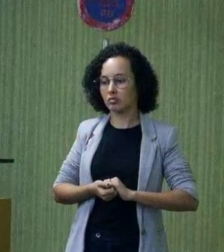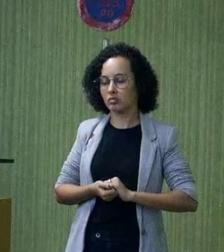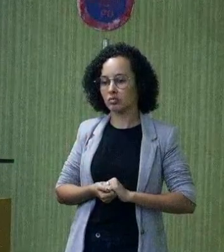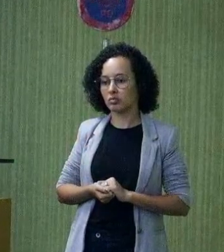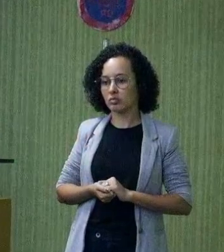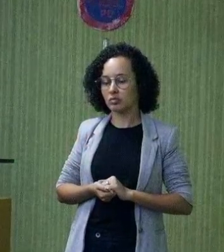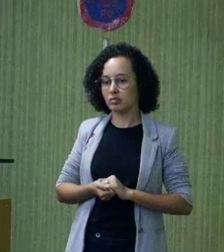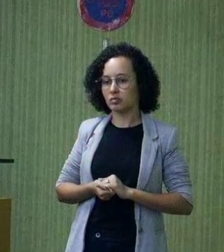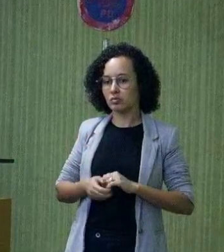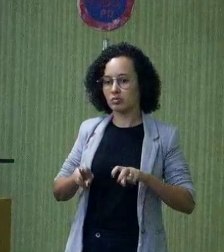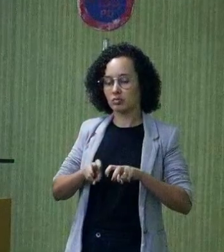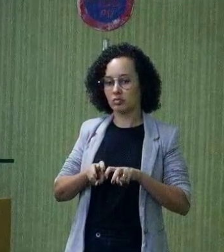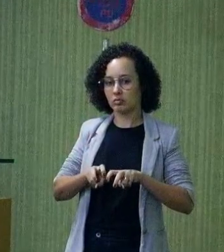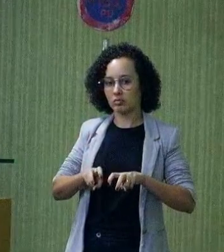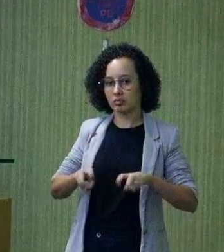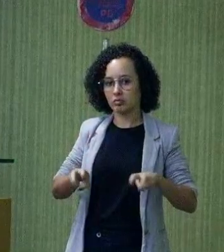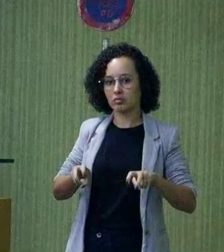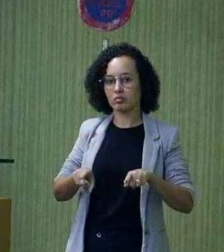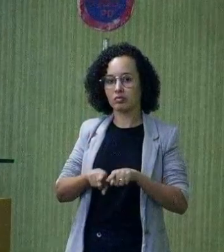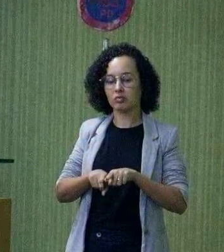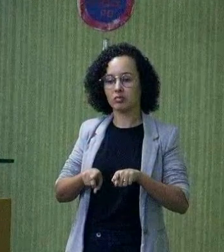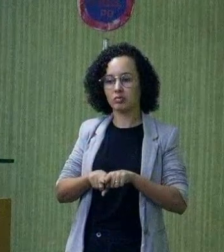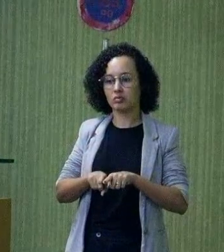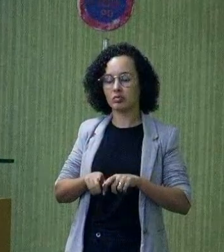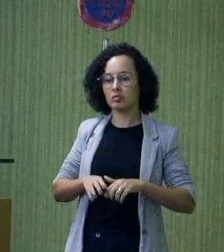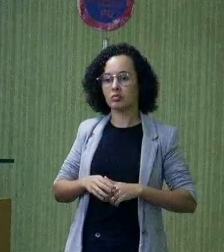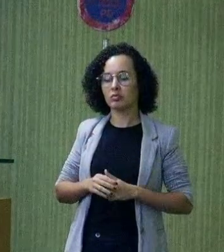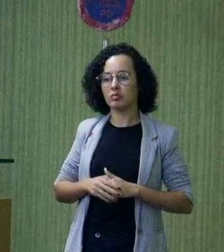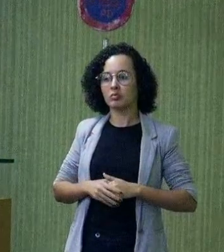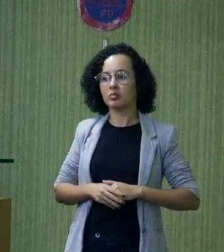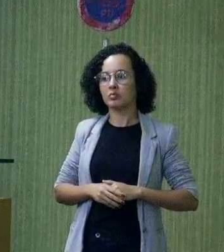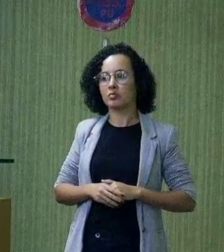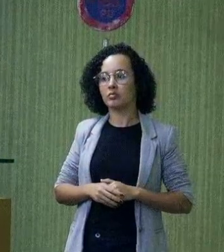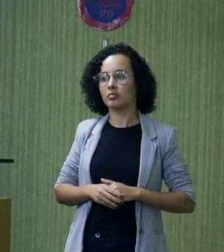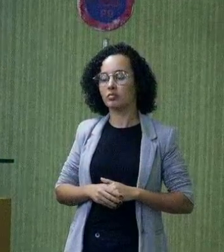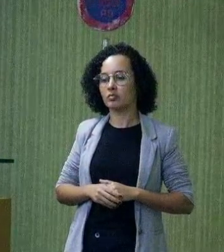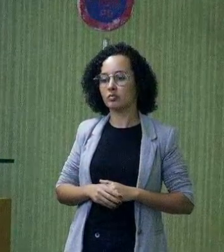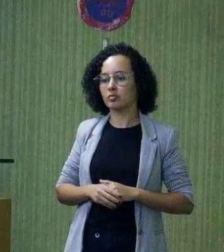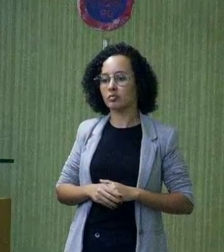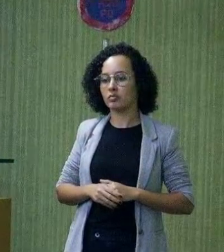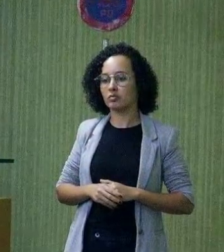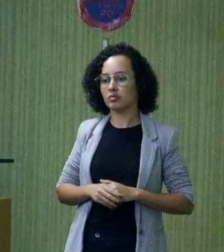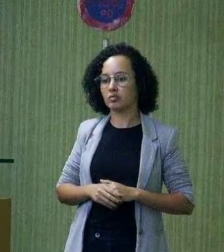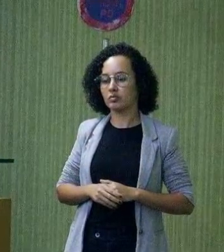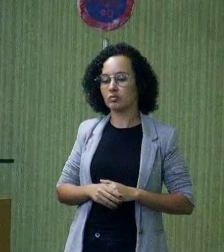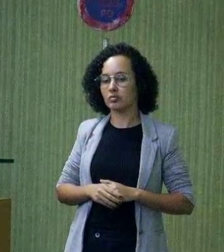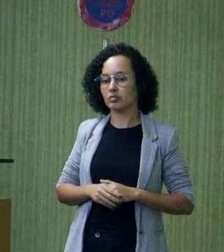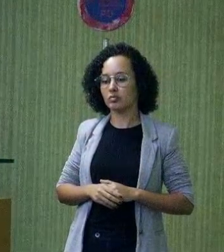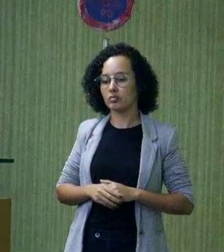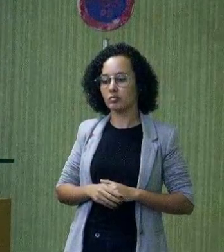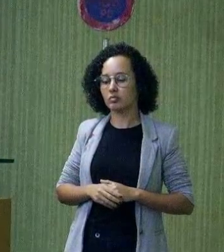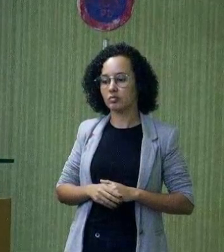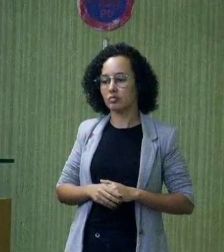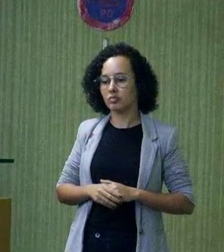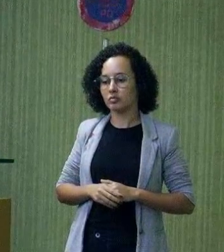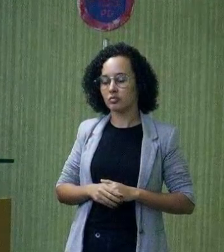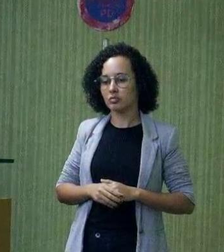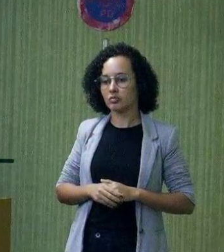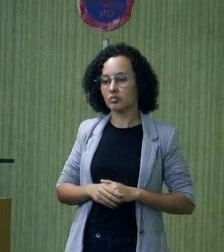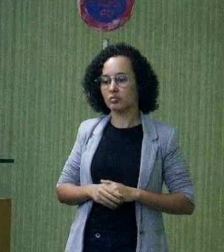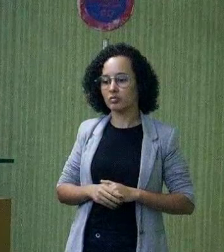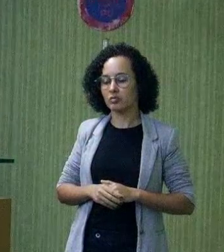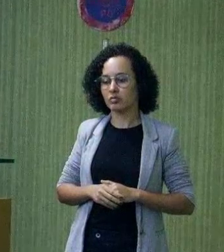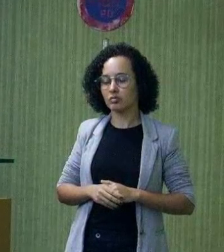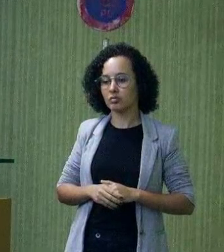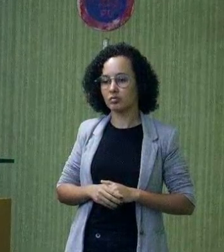mesa e nem a as questões né Eh de qualquer forma